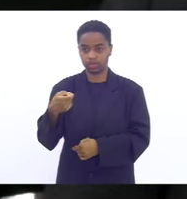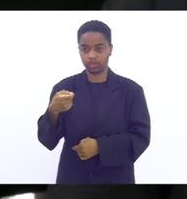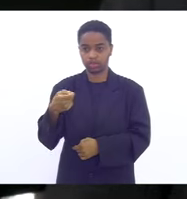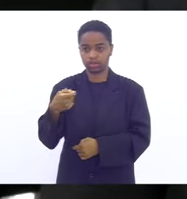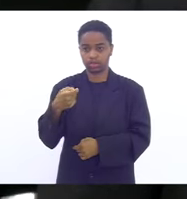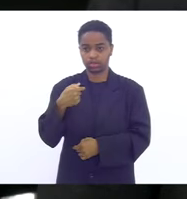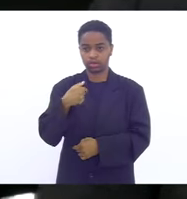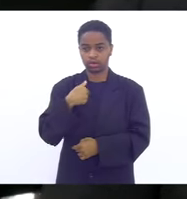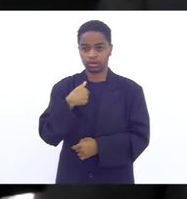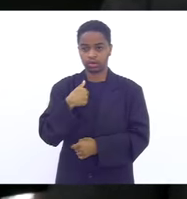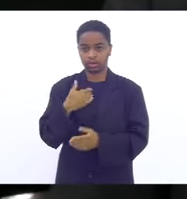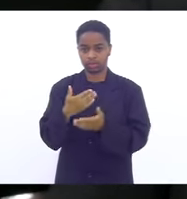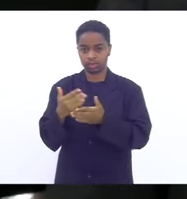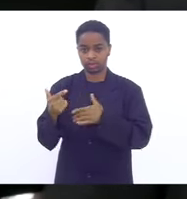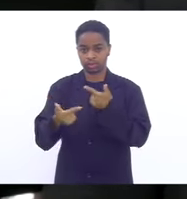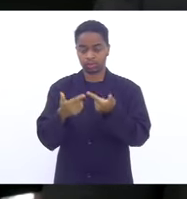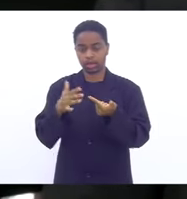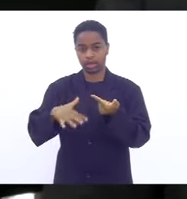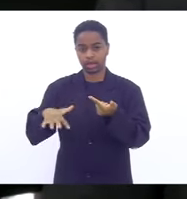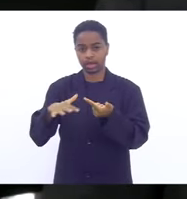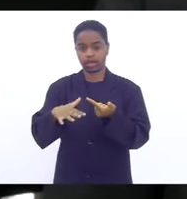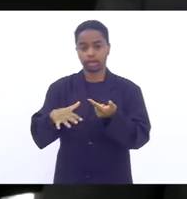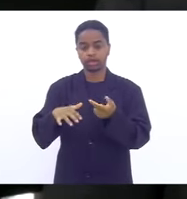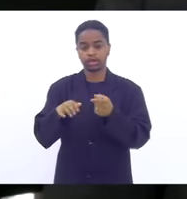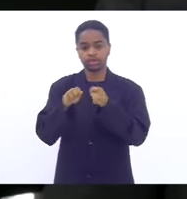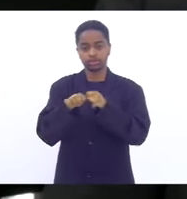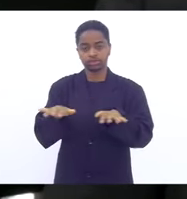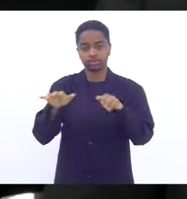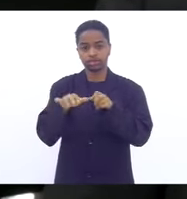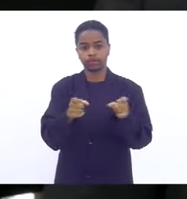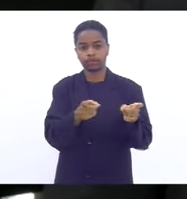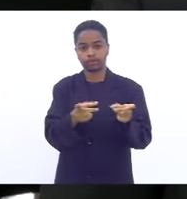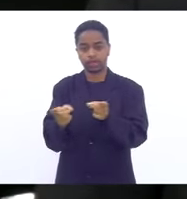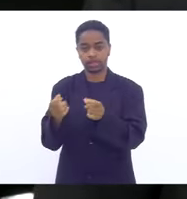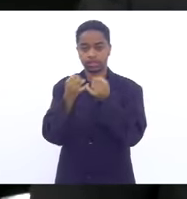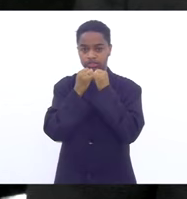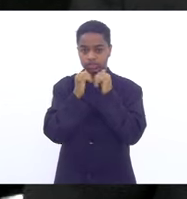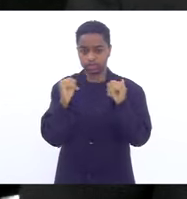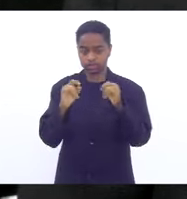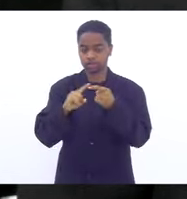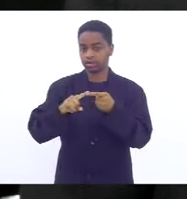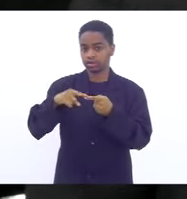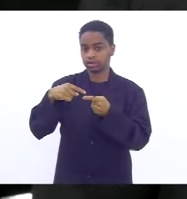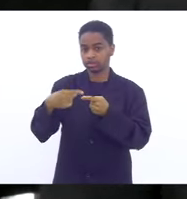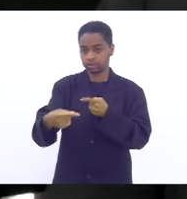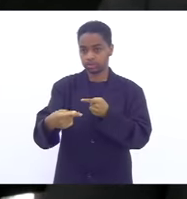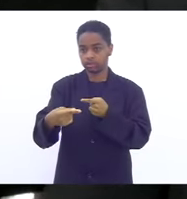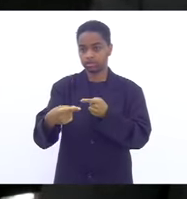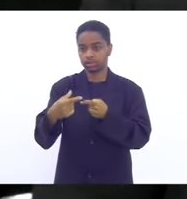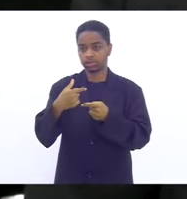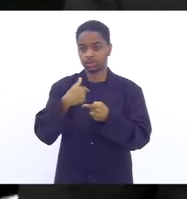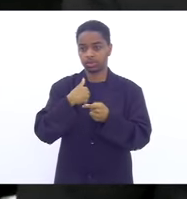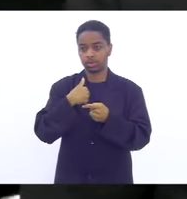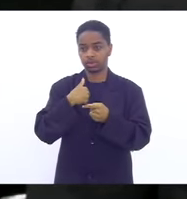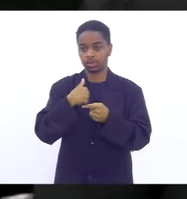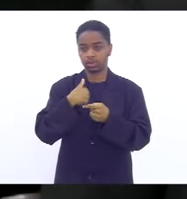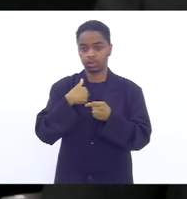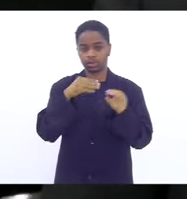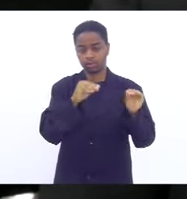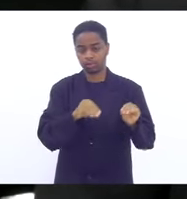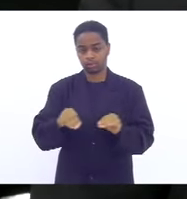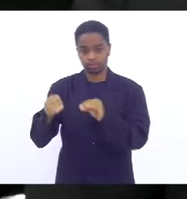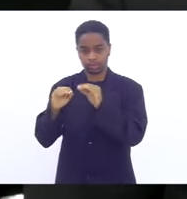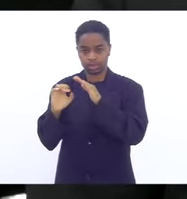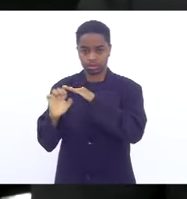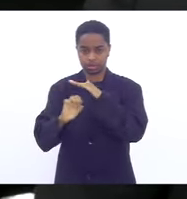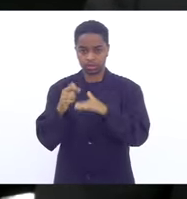a área de geração de energia, comercialização. Depois, eu saí em 2010 para uma outra